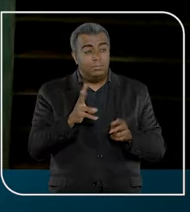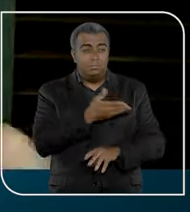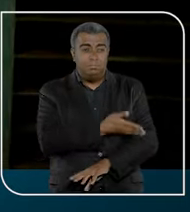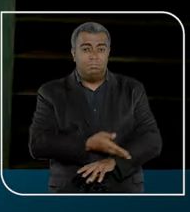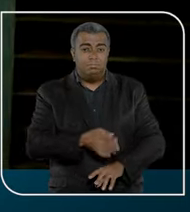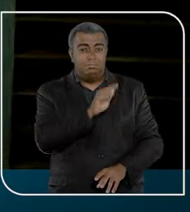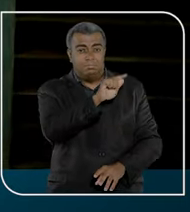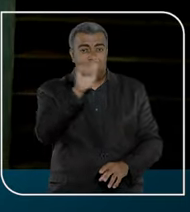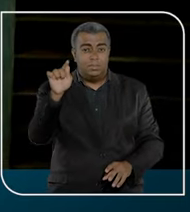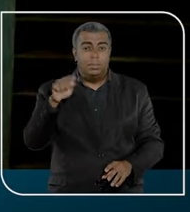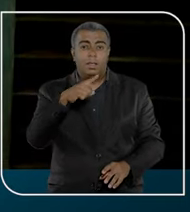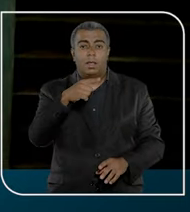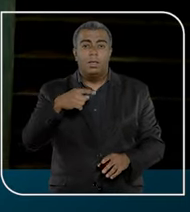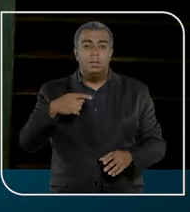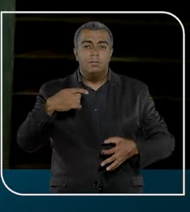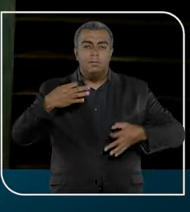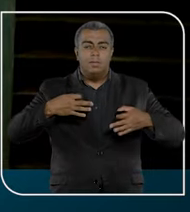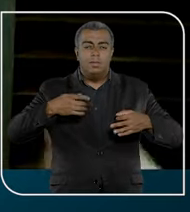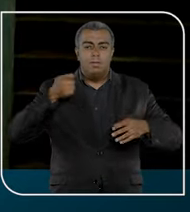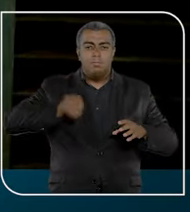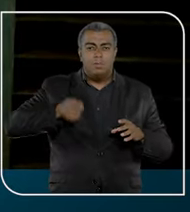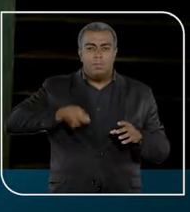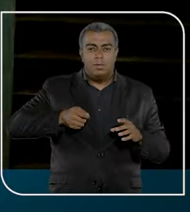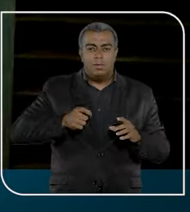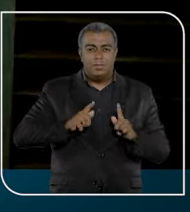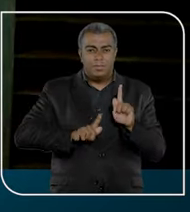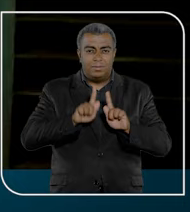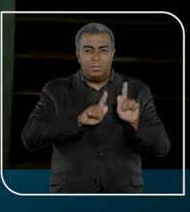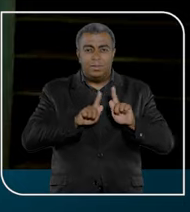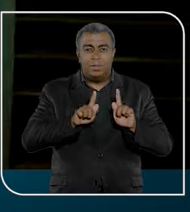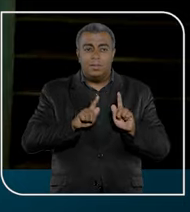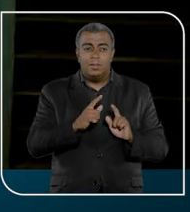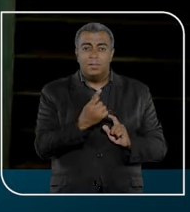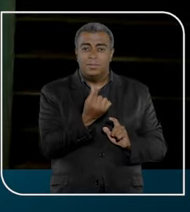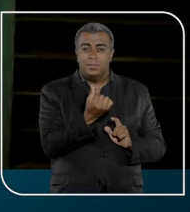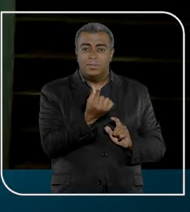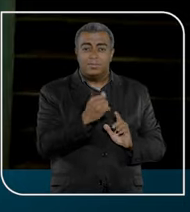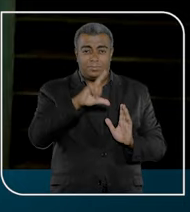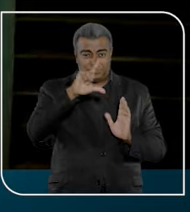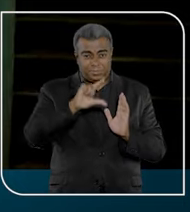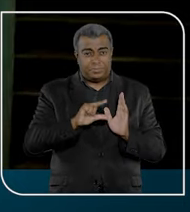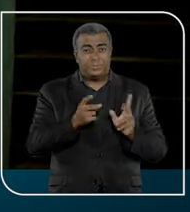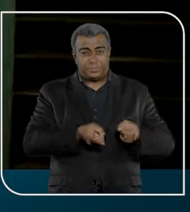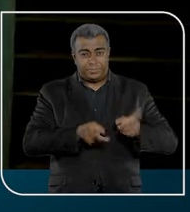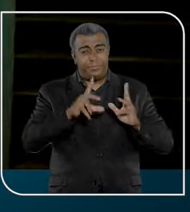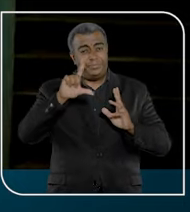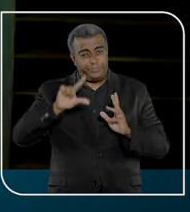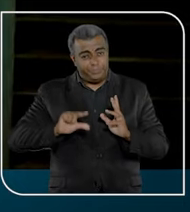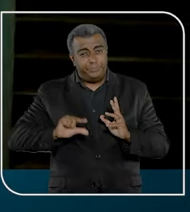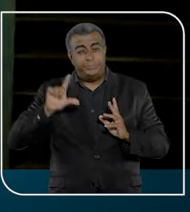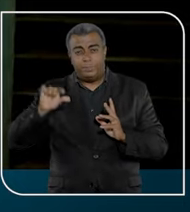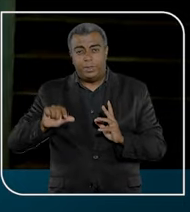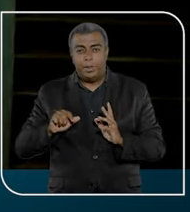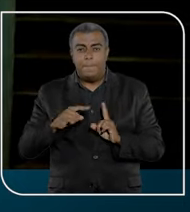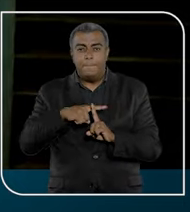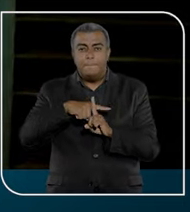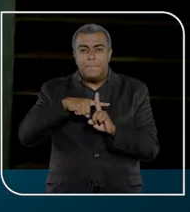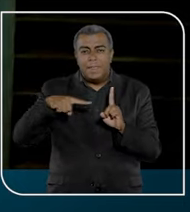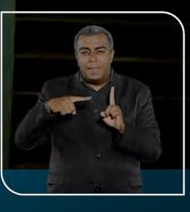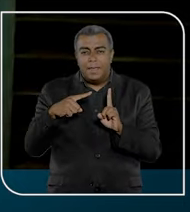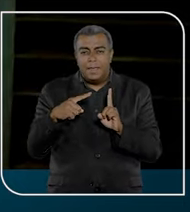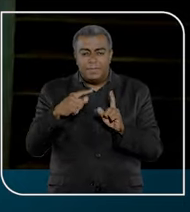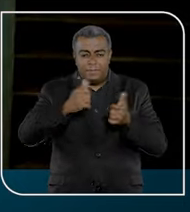que a gente vê normalmente é que em leilão os bens são vendidos bem próximo desse valor mínimo,